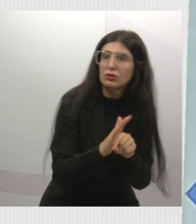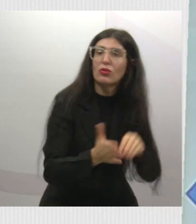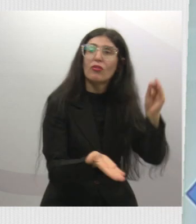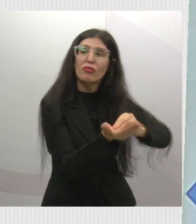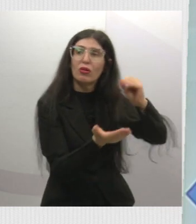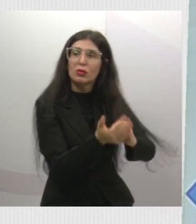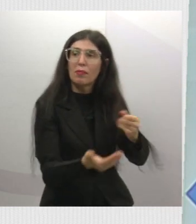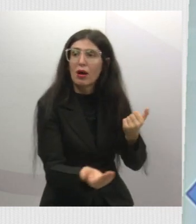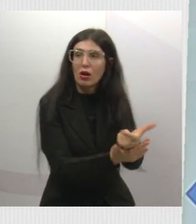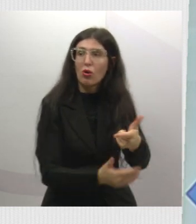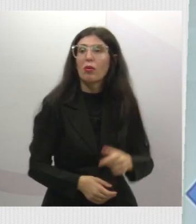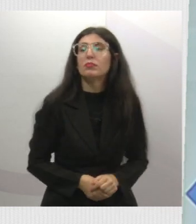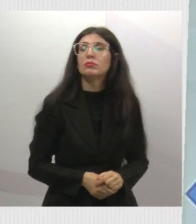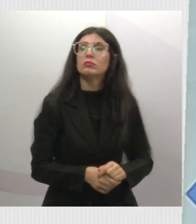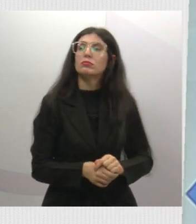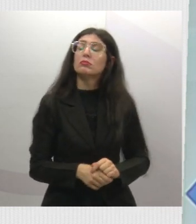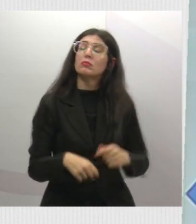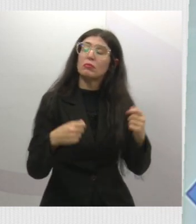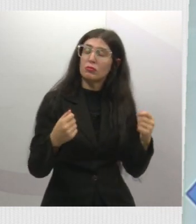e 100.